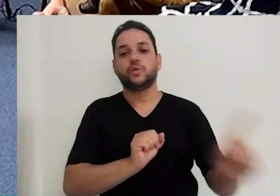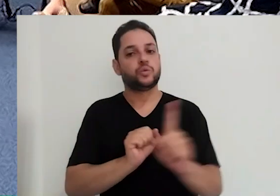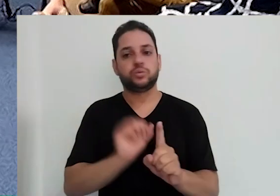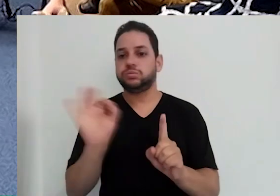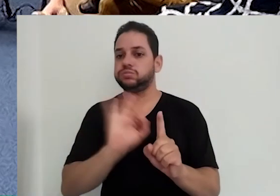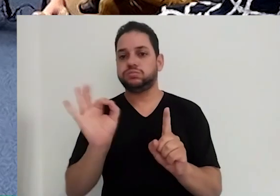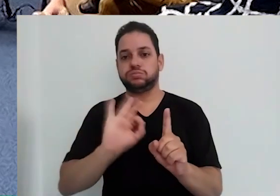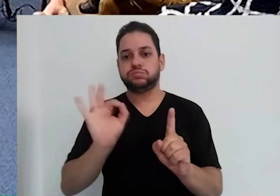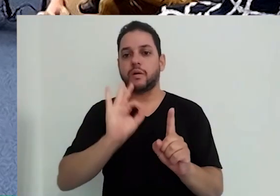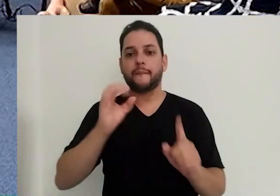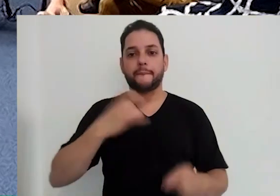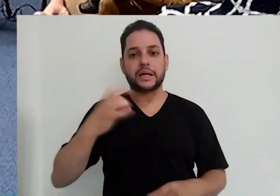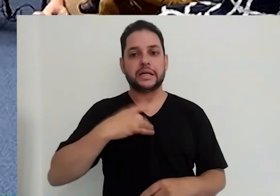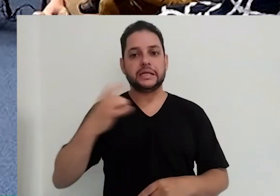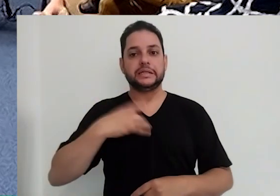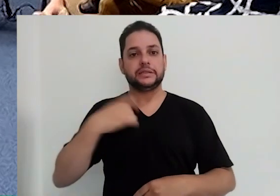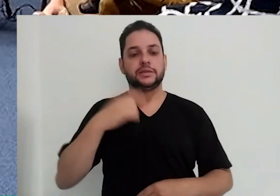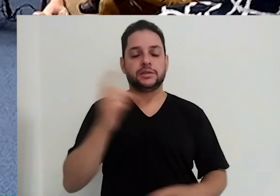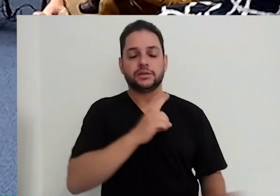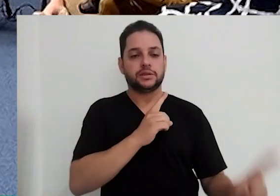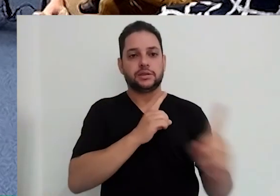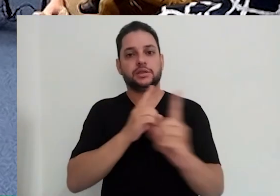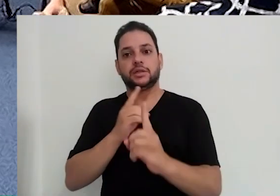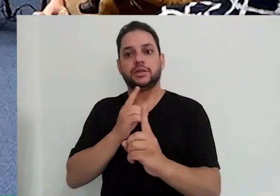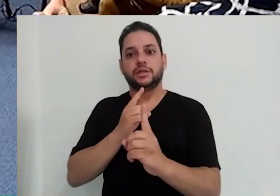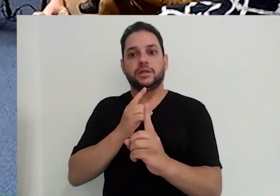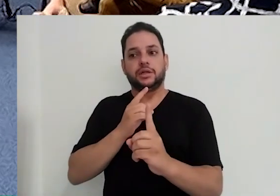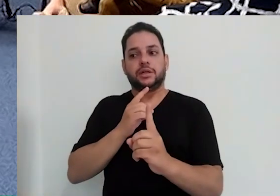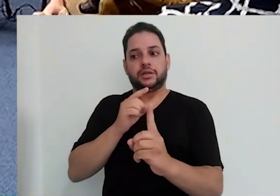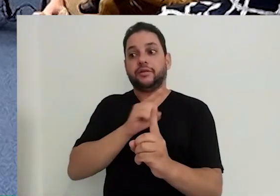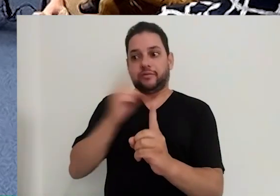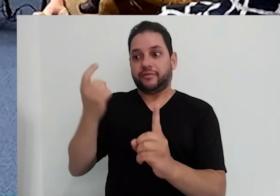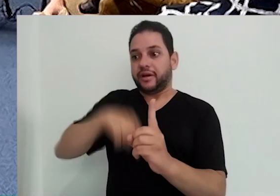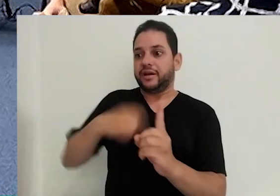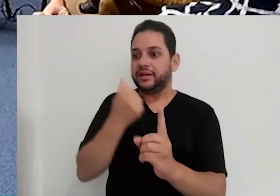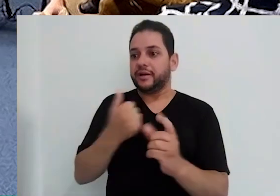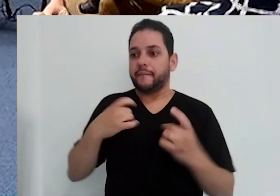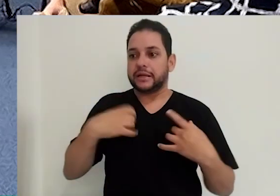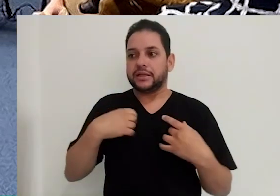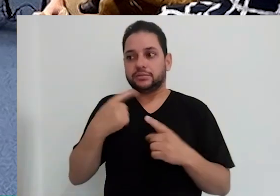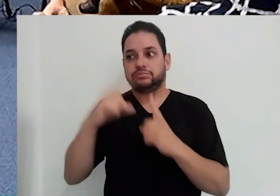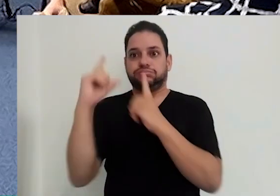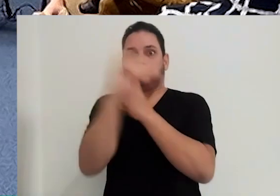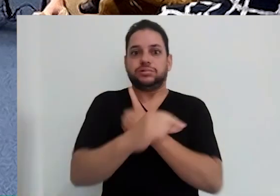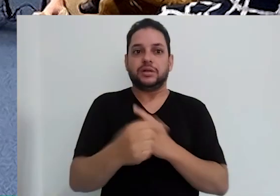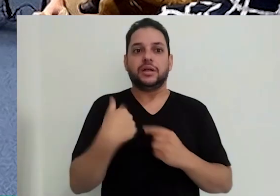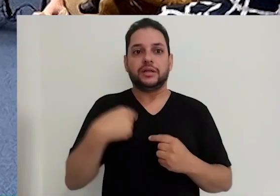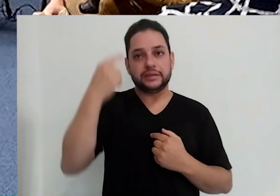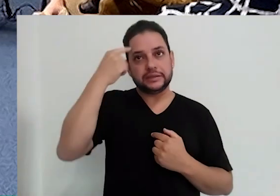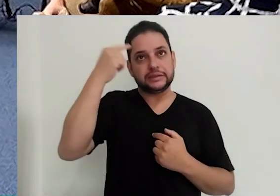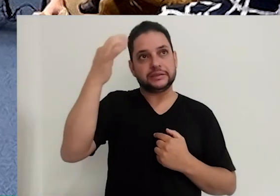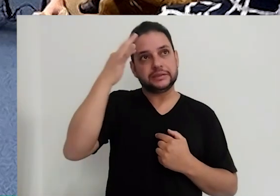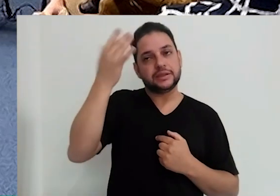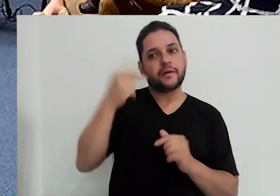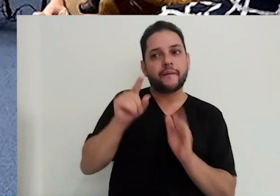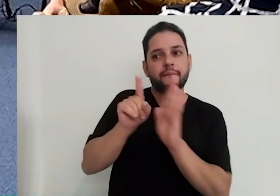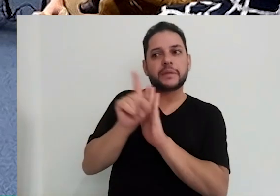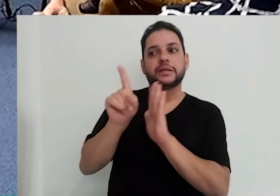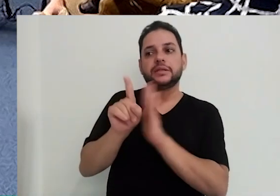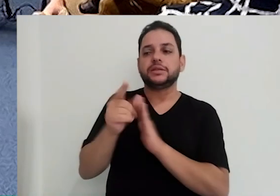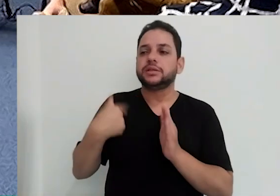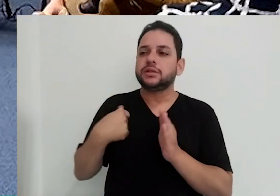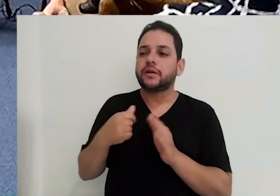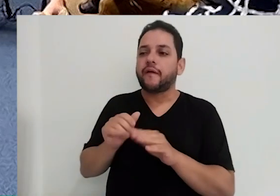muito medo dessa vez ele apareceu e eu tava com medo de ir embora então o tempo todo passava pela minha cabeça como que eu vou fazer com que esse cara fique